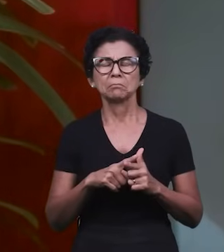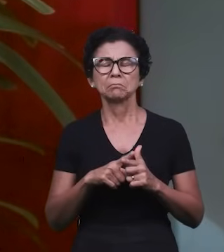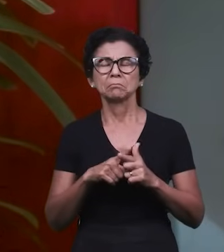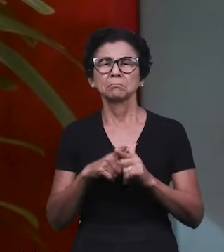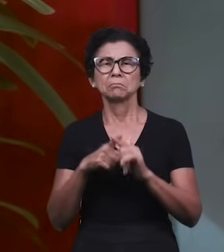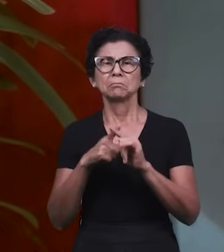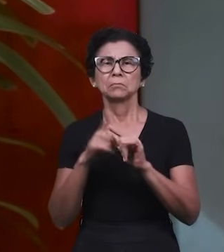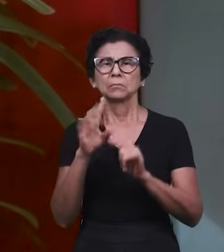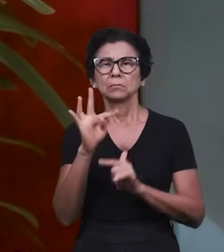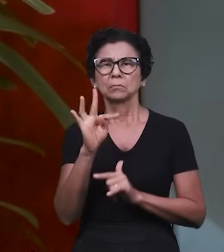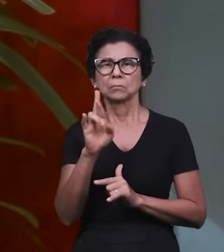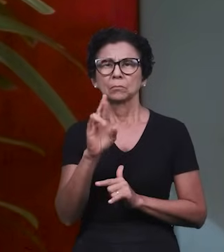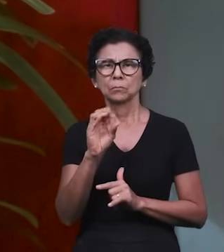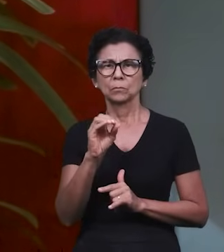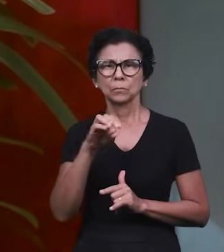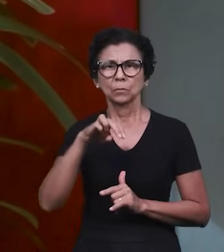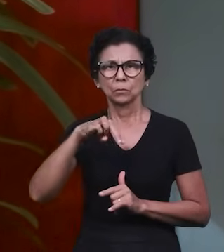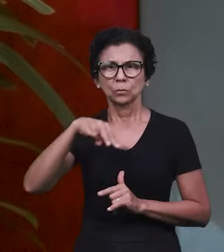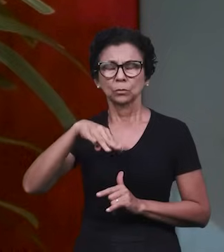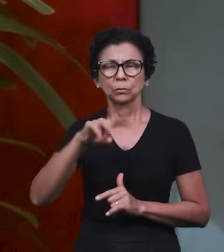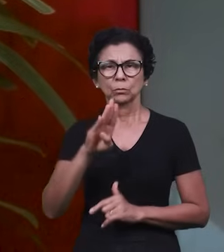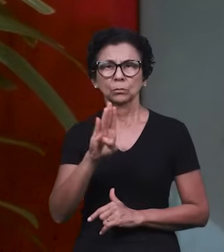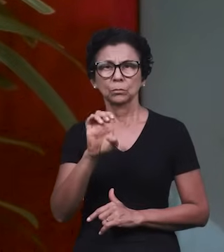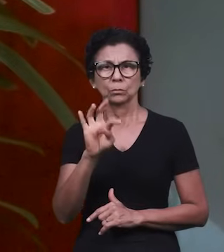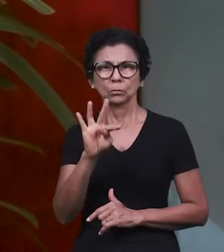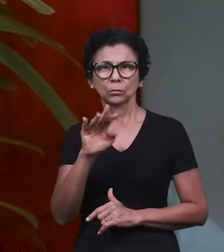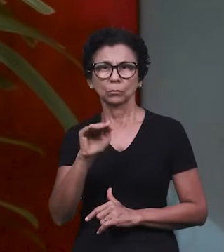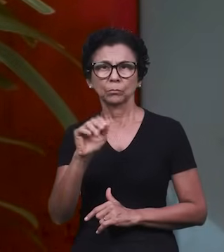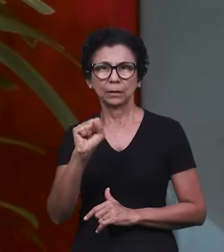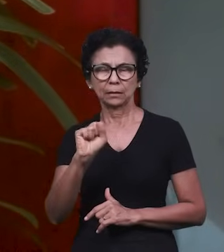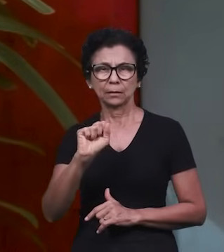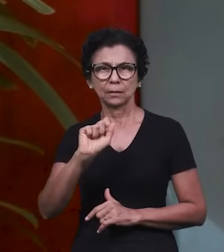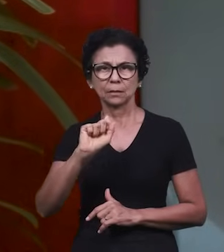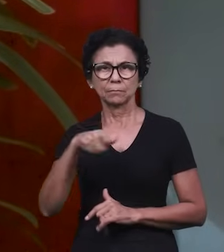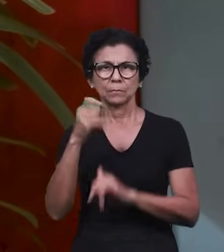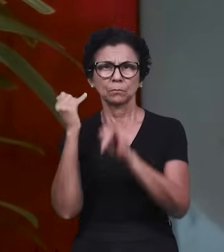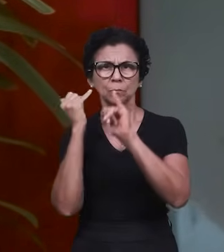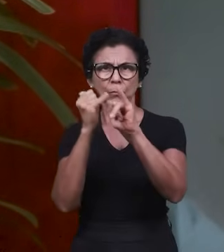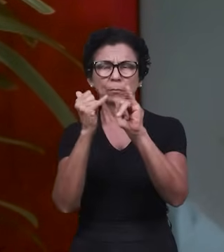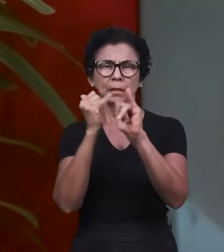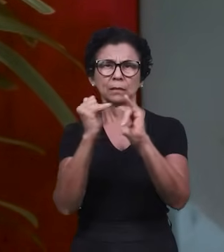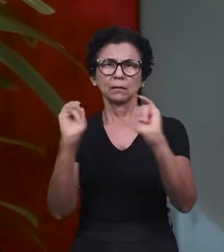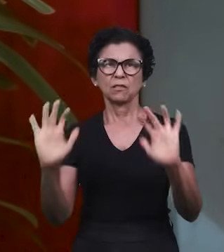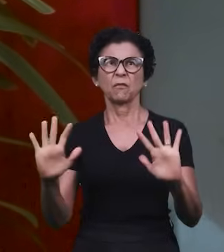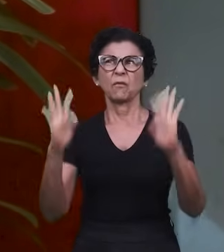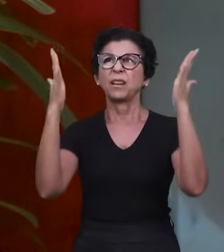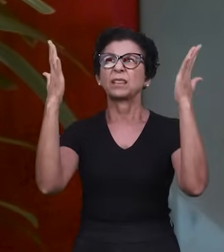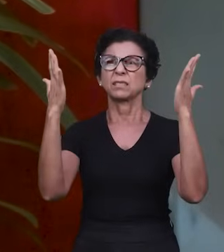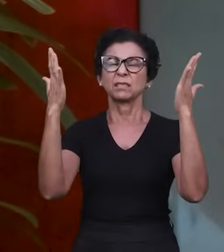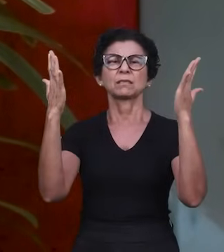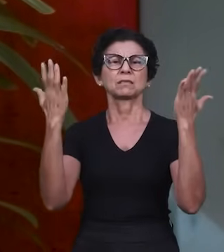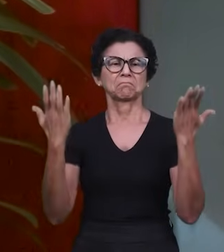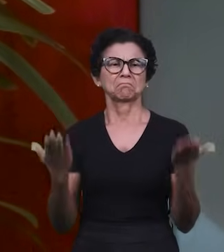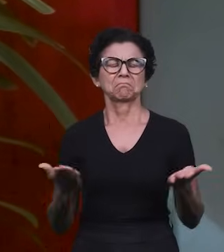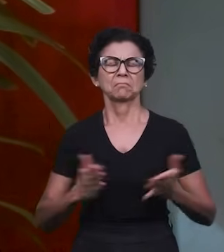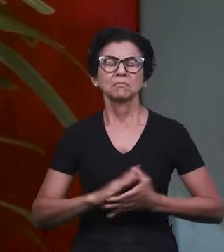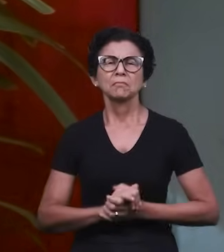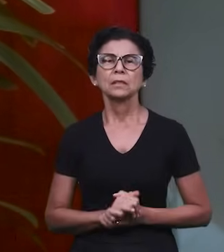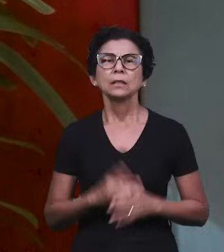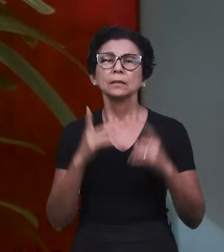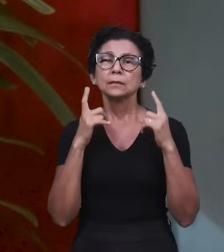Adaíso, é interessante porque interessante que os irmãos que nos assistem tenham ciência dessa